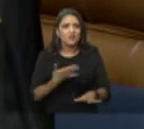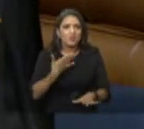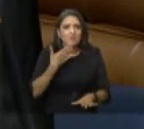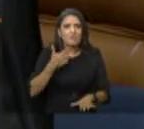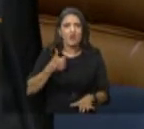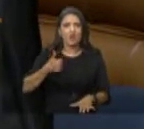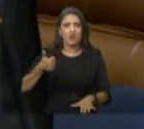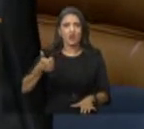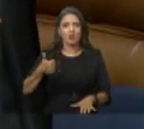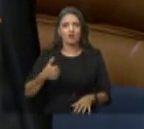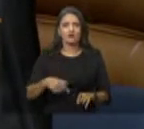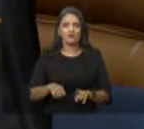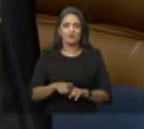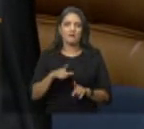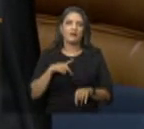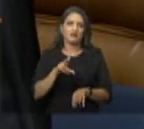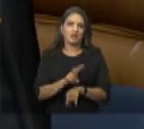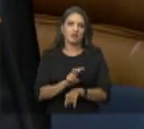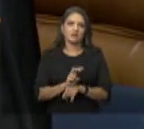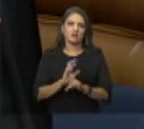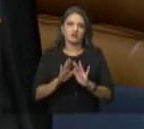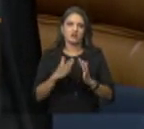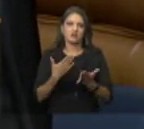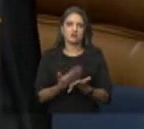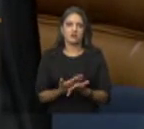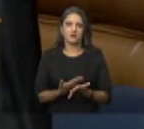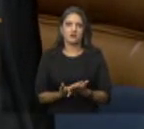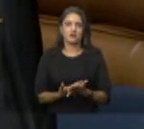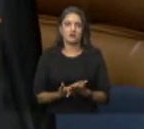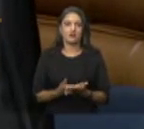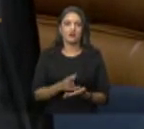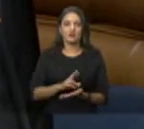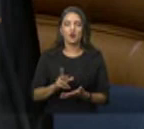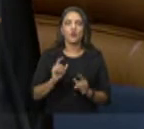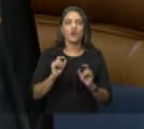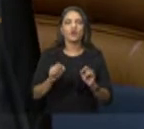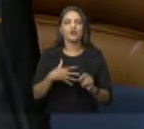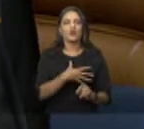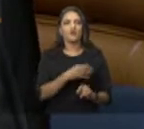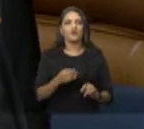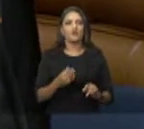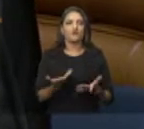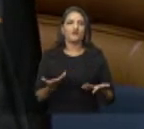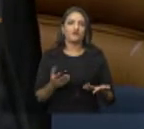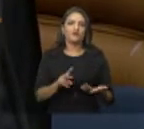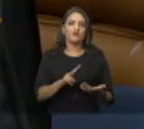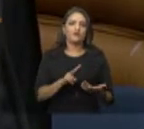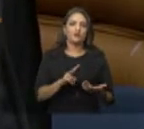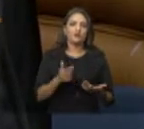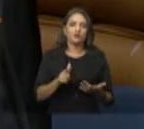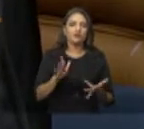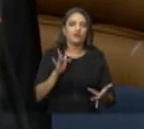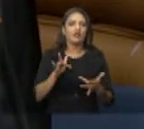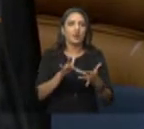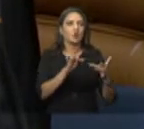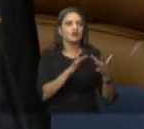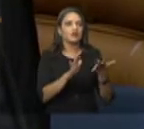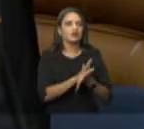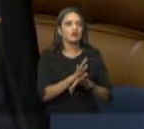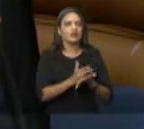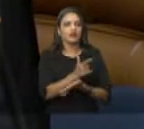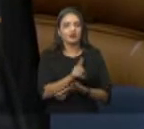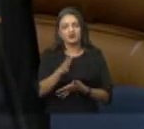incluindo as creches da escola e não de privar os filhos do necessários salutar Convívio com seu semelhantes